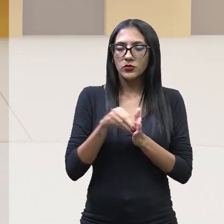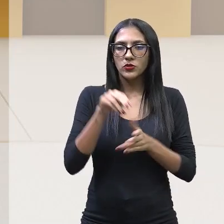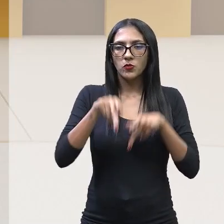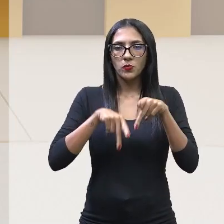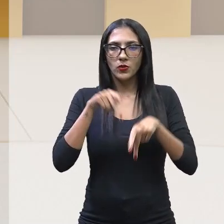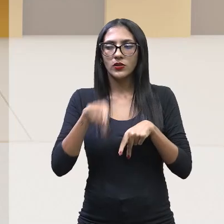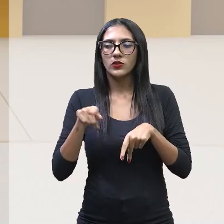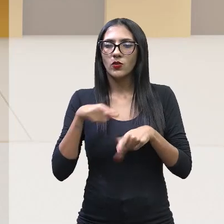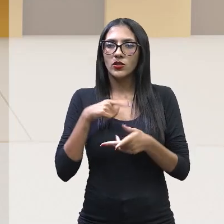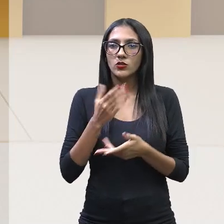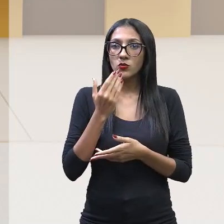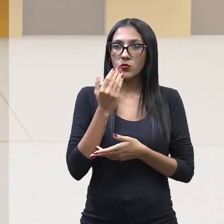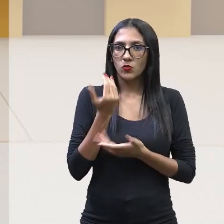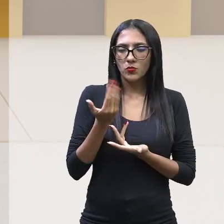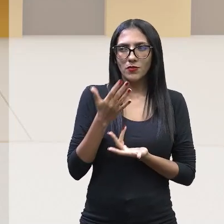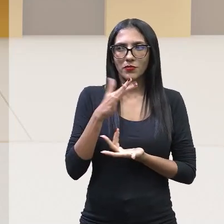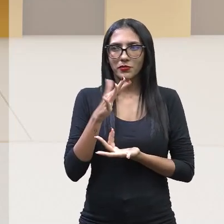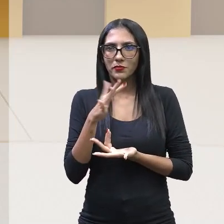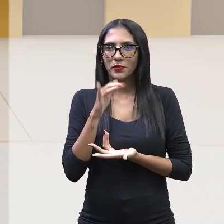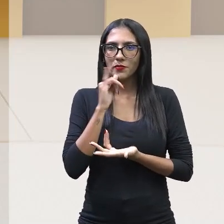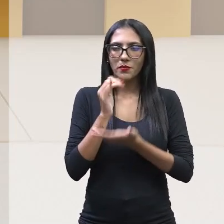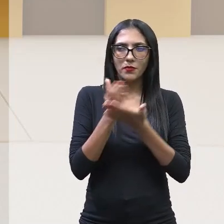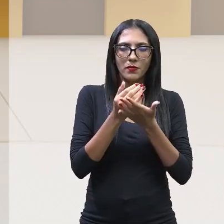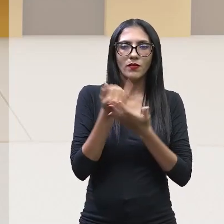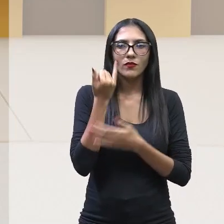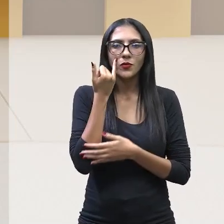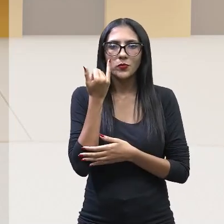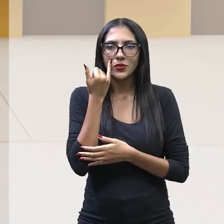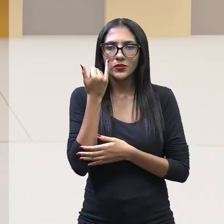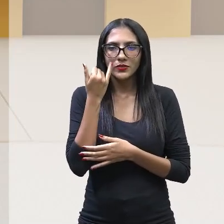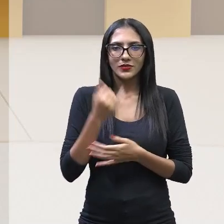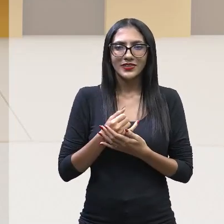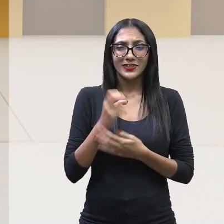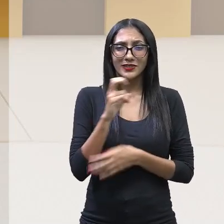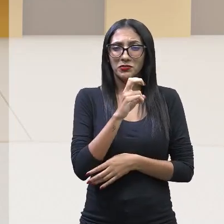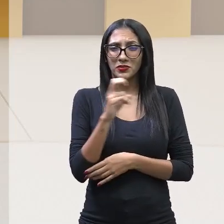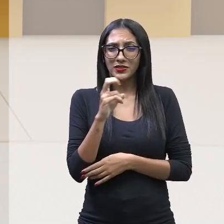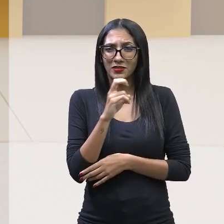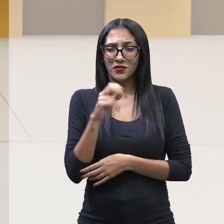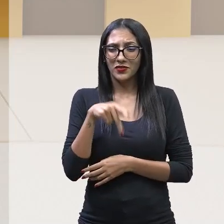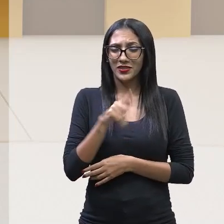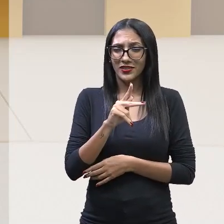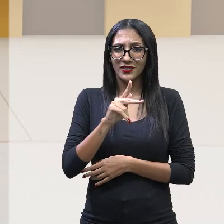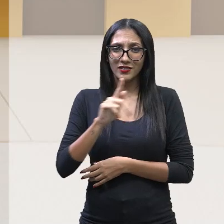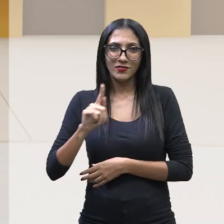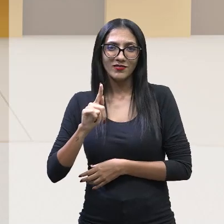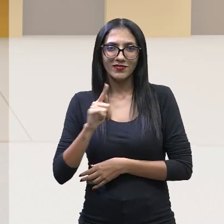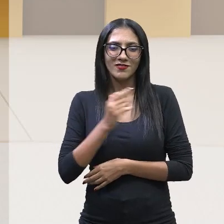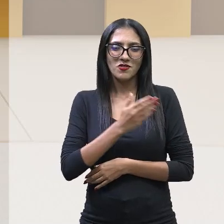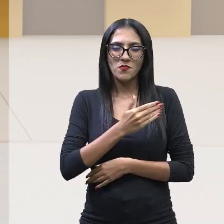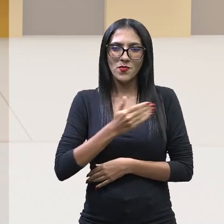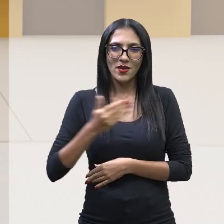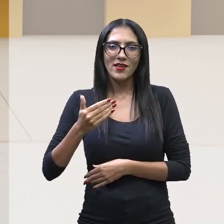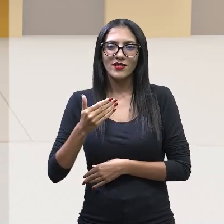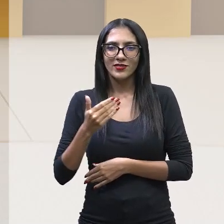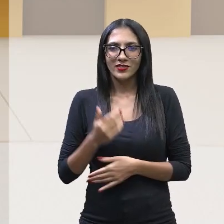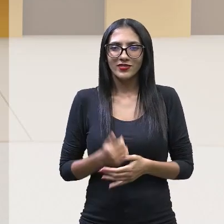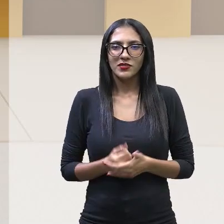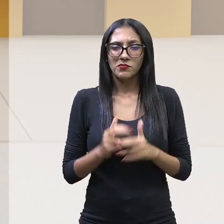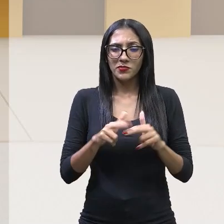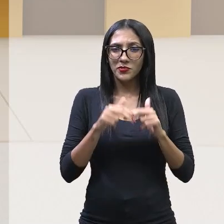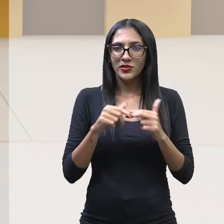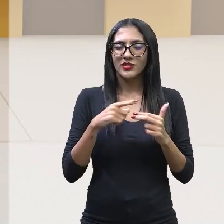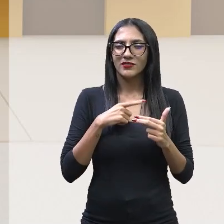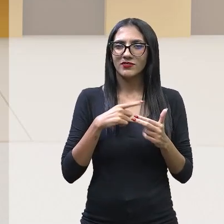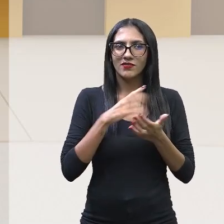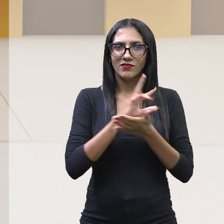ano o equivalente a aproximadamente 55 quilos de peixe. Por isso, tem muito mercado,